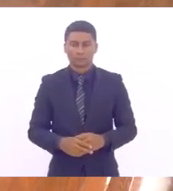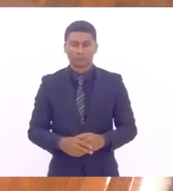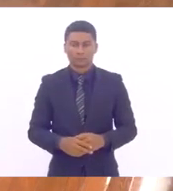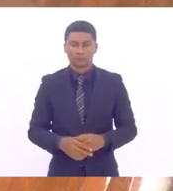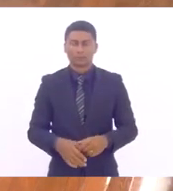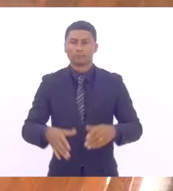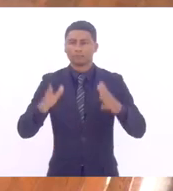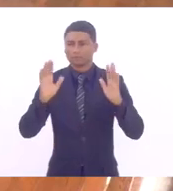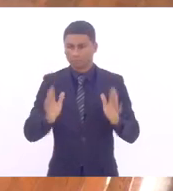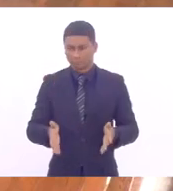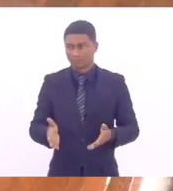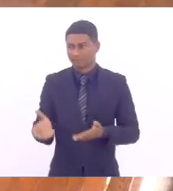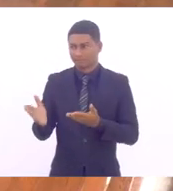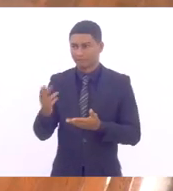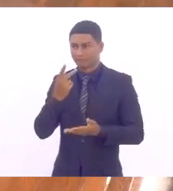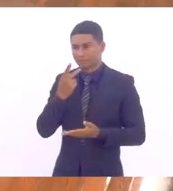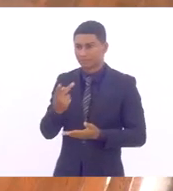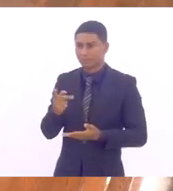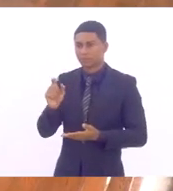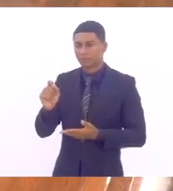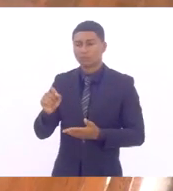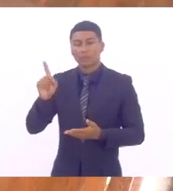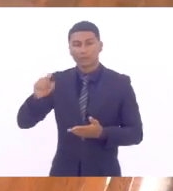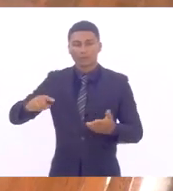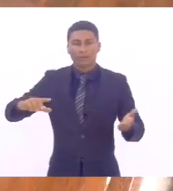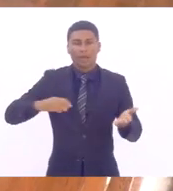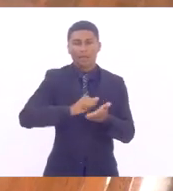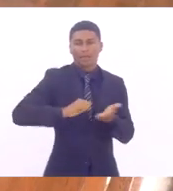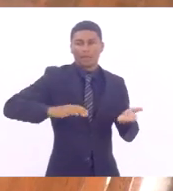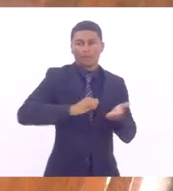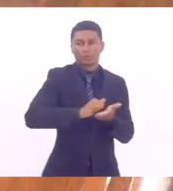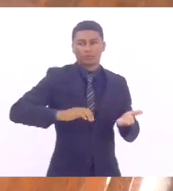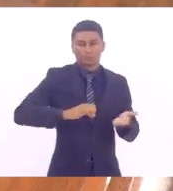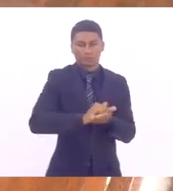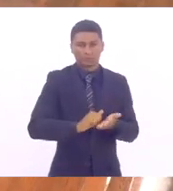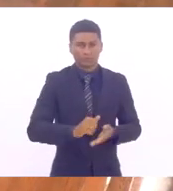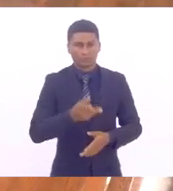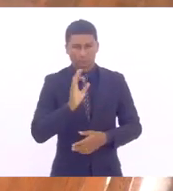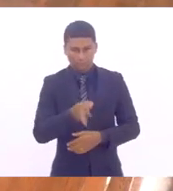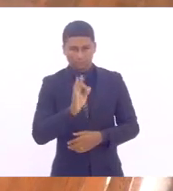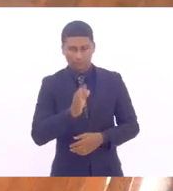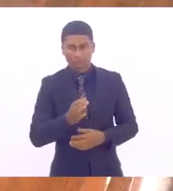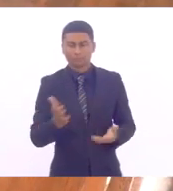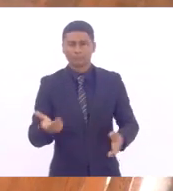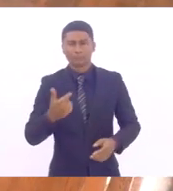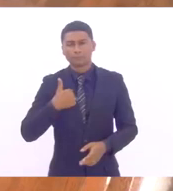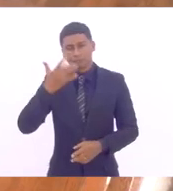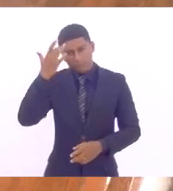aqui, as questões das fichas, dos cadastros. No meu entendimento,